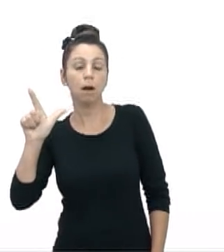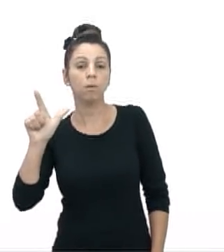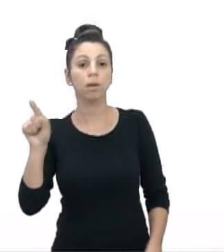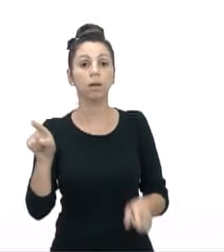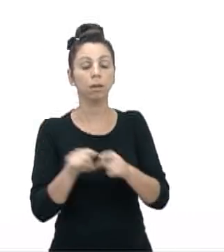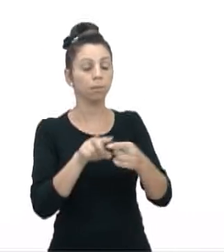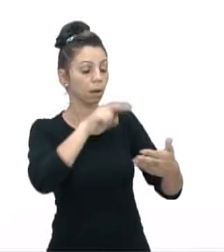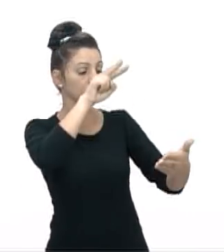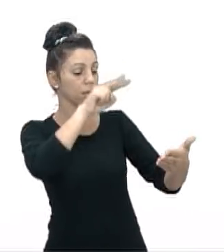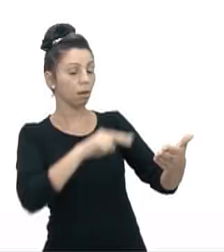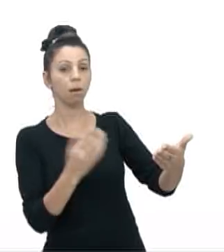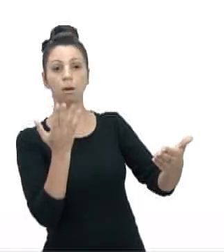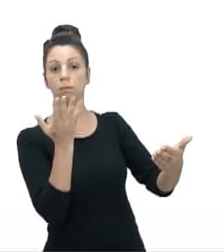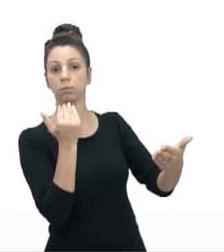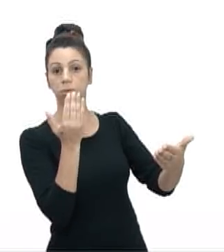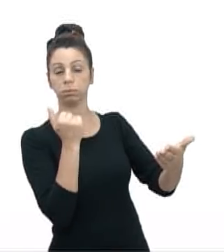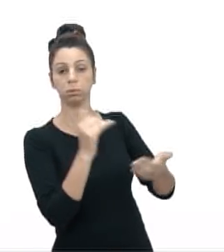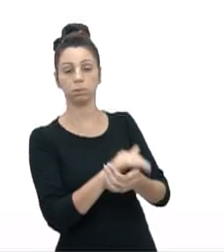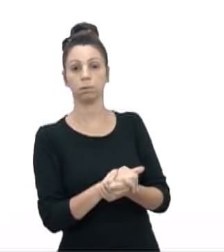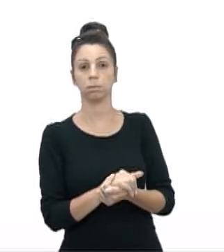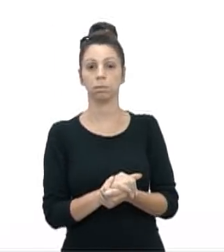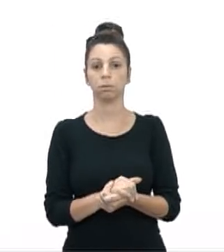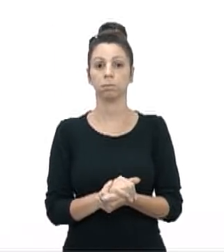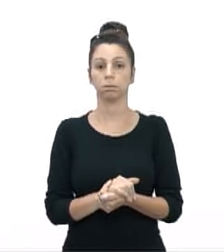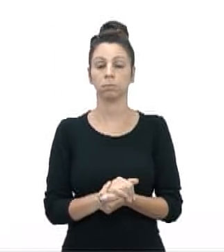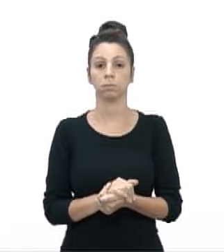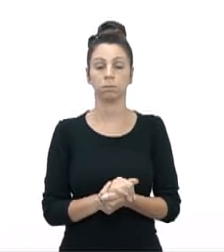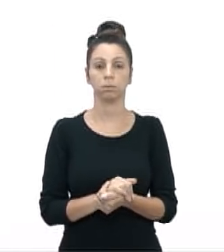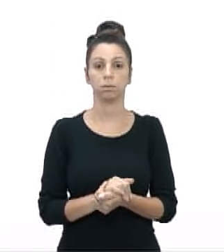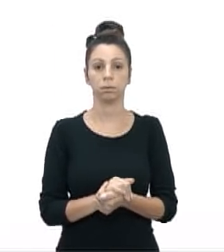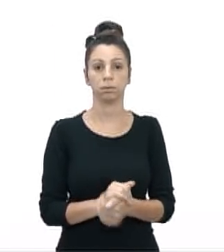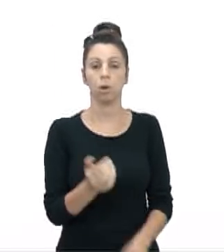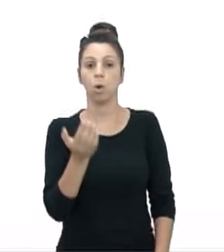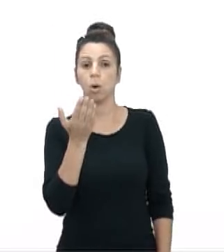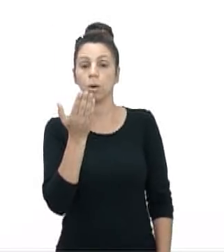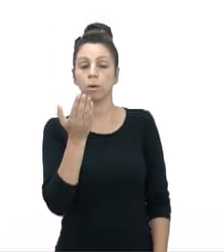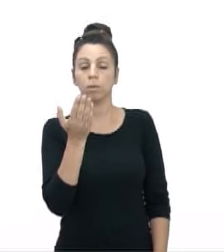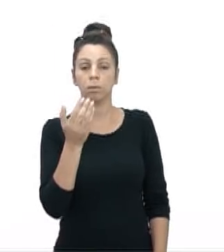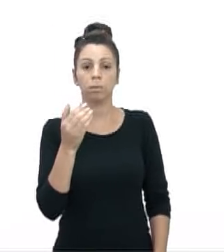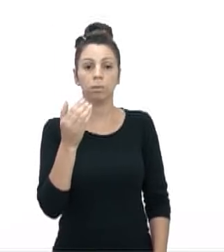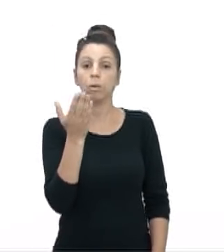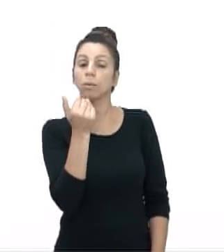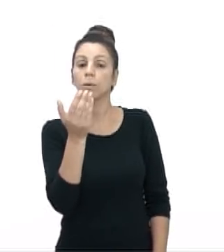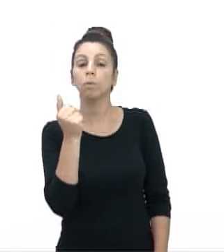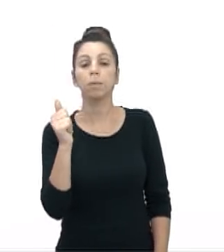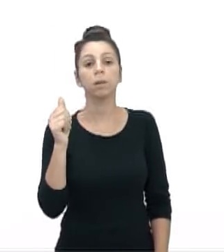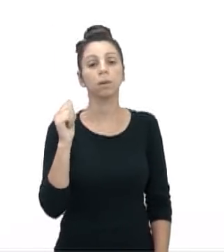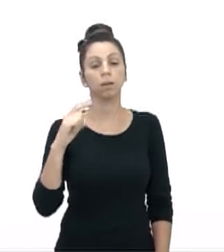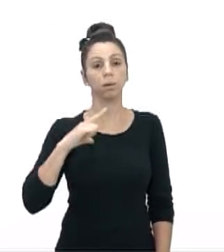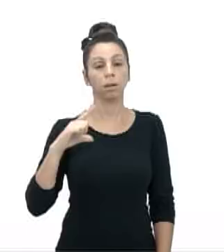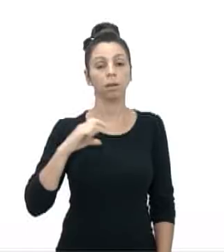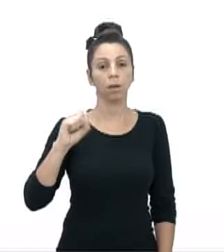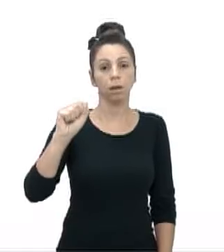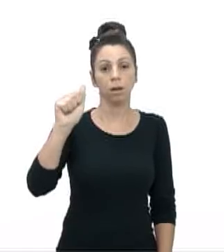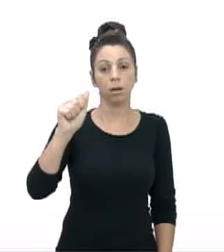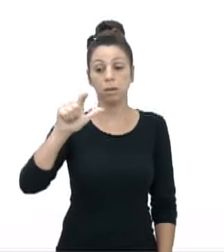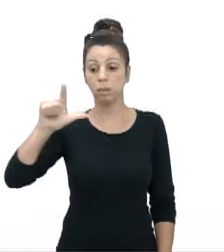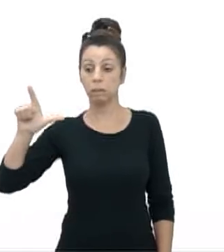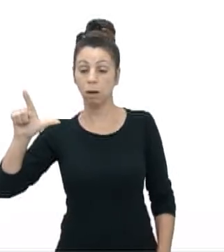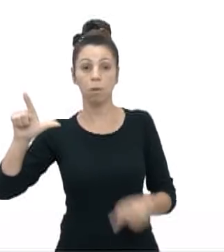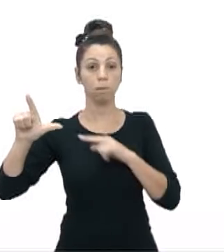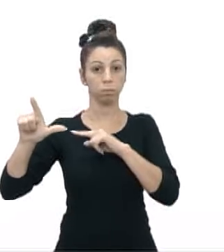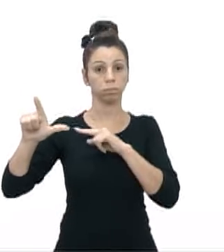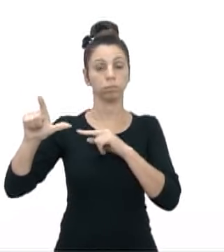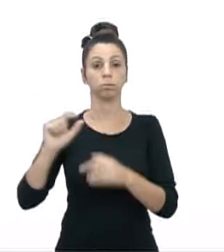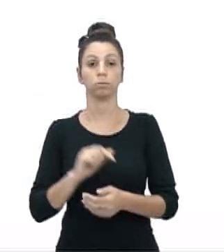alimentos, evitando com maior teor de sódio, evitando os alimentos que têm o maior teor de sódio, né? Que sódio é uma substância que contém